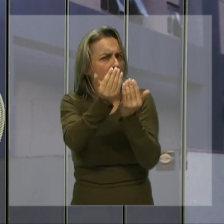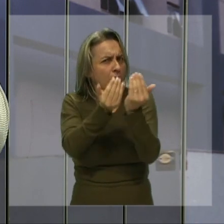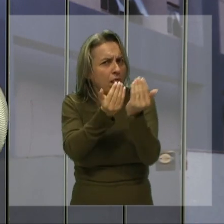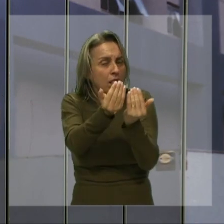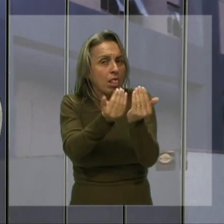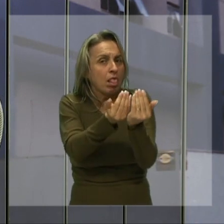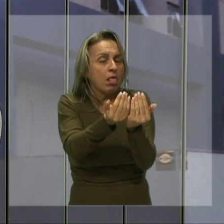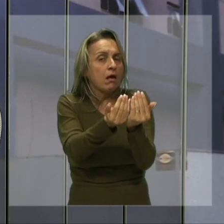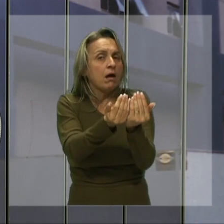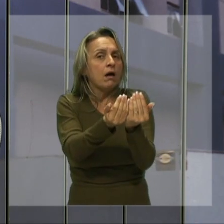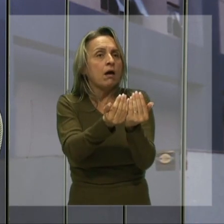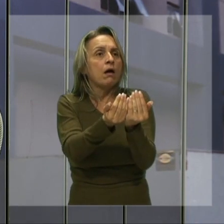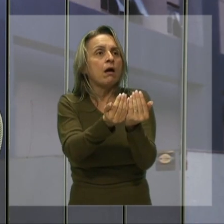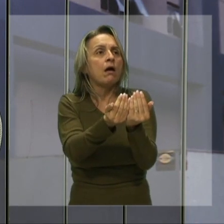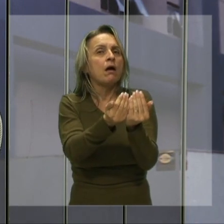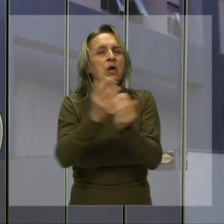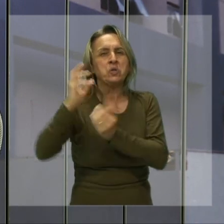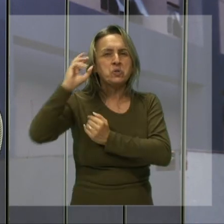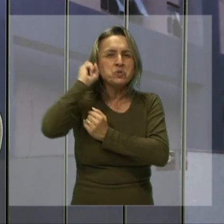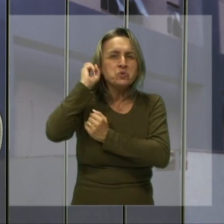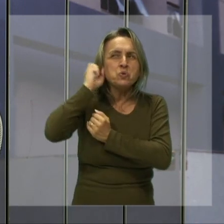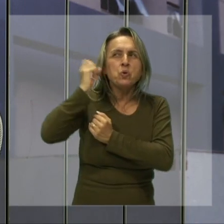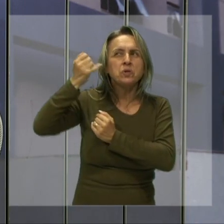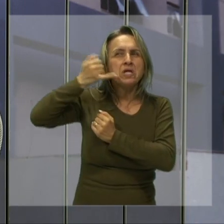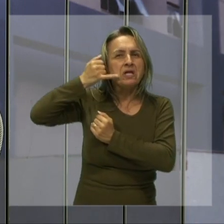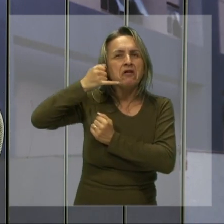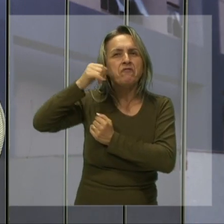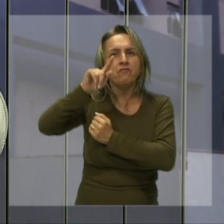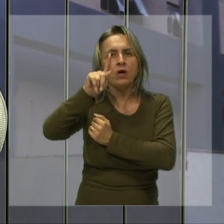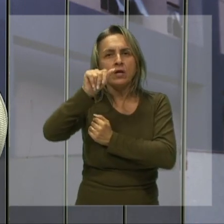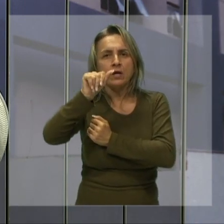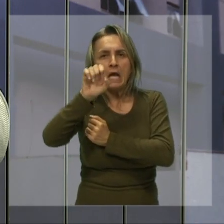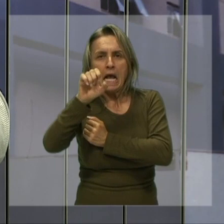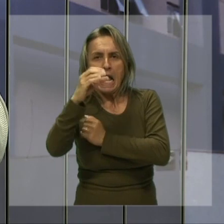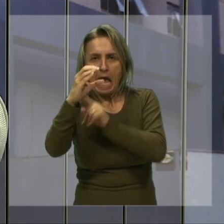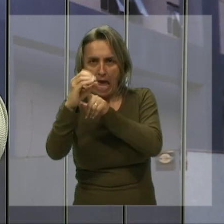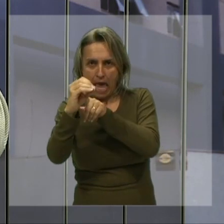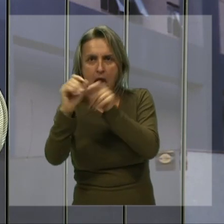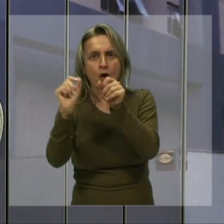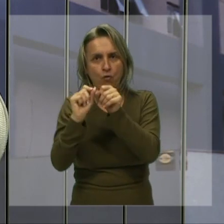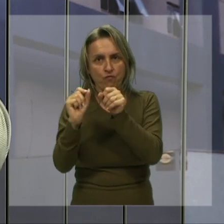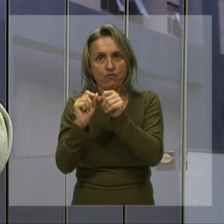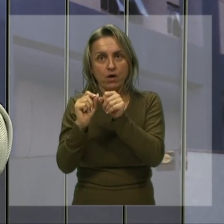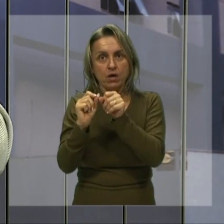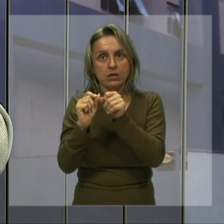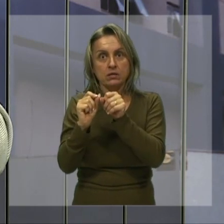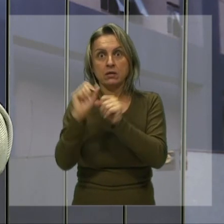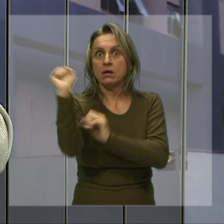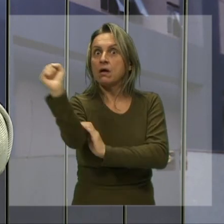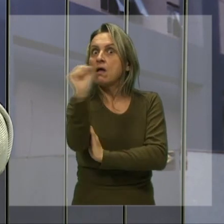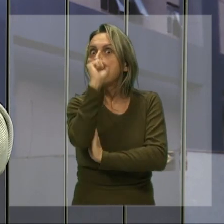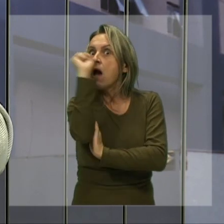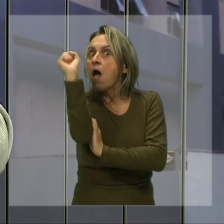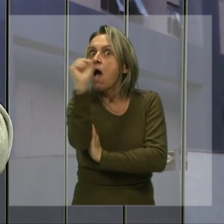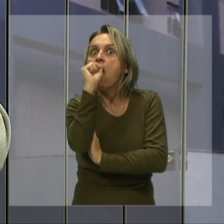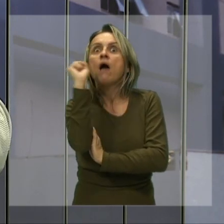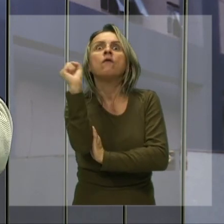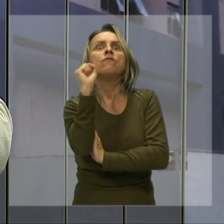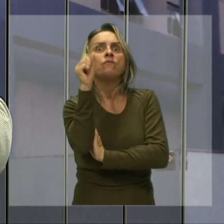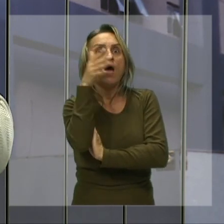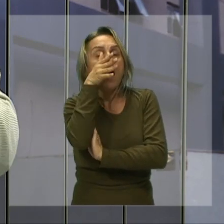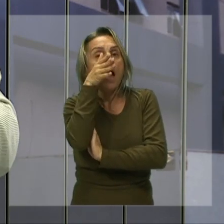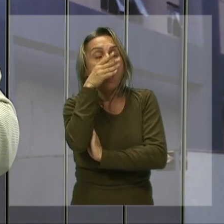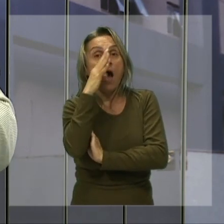As questões ali das escutas telefônicas que o GAECO fez, até falo nisso no outro momento, é muito grave. E